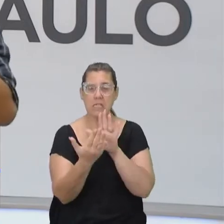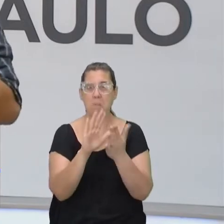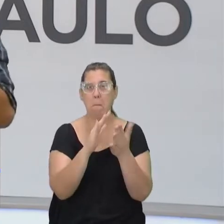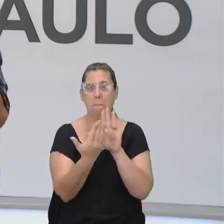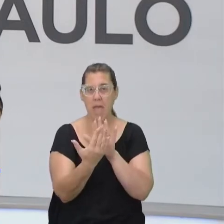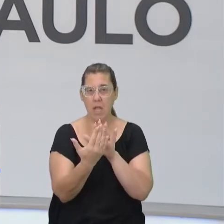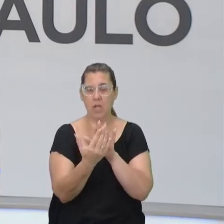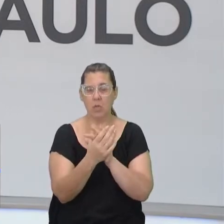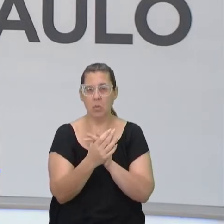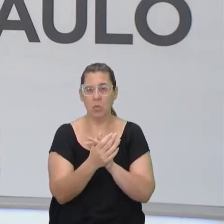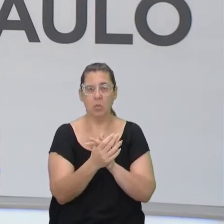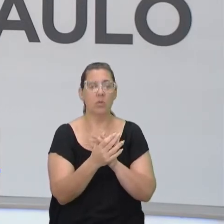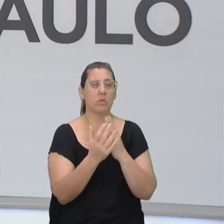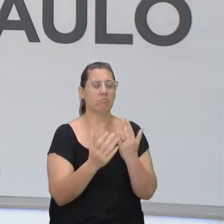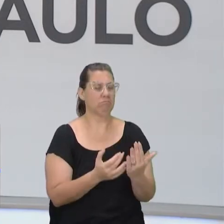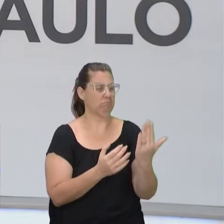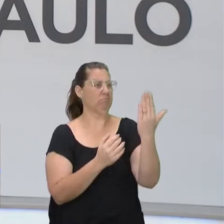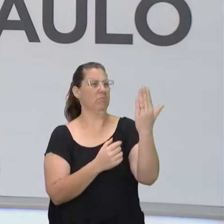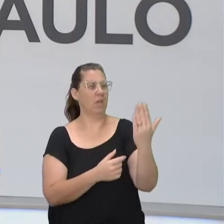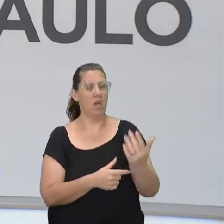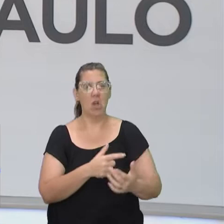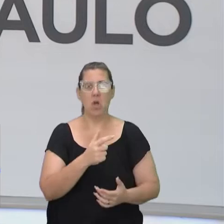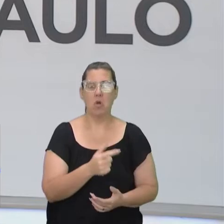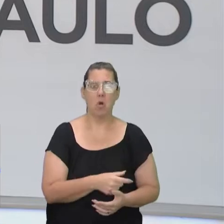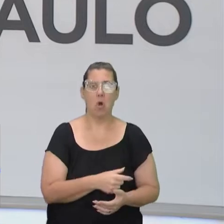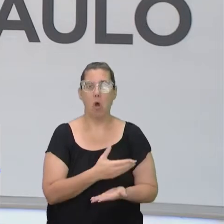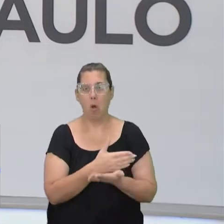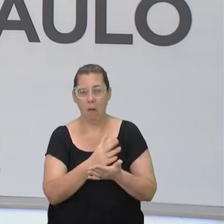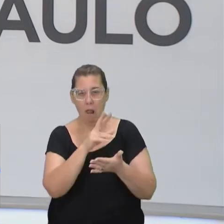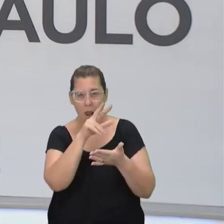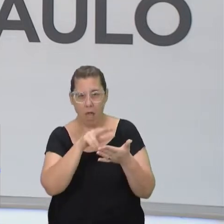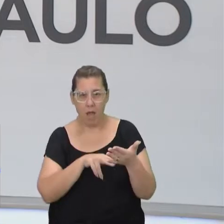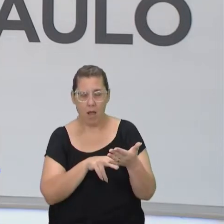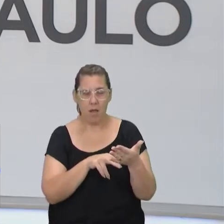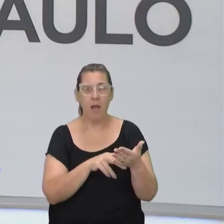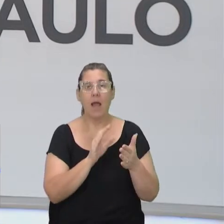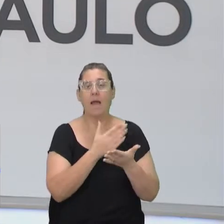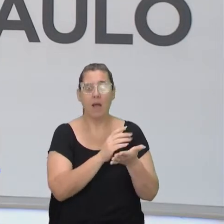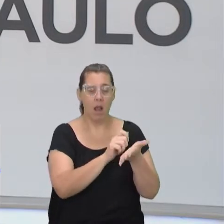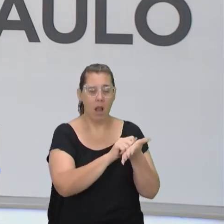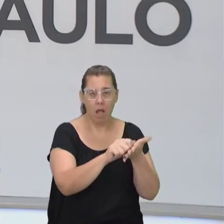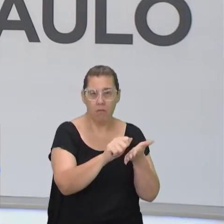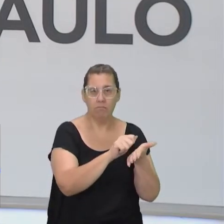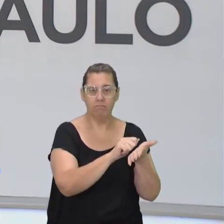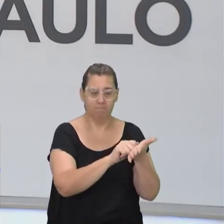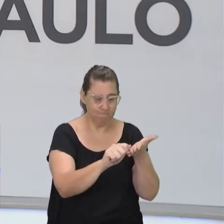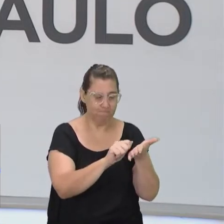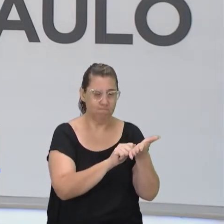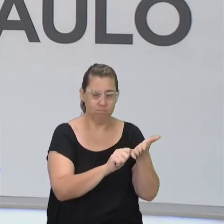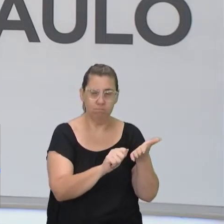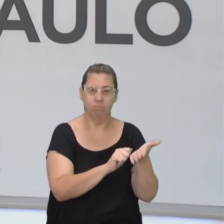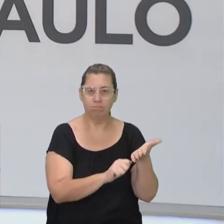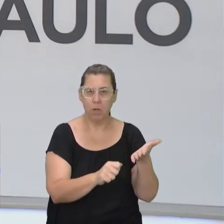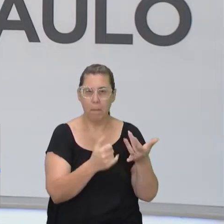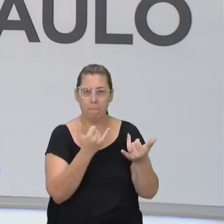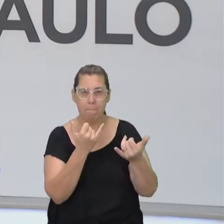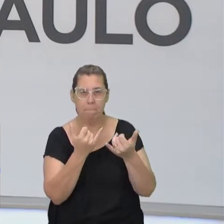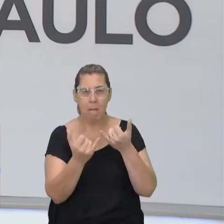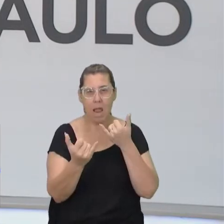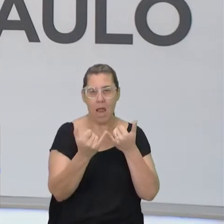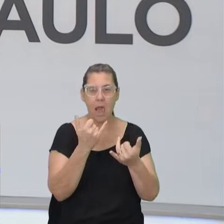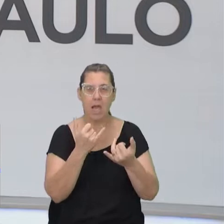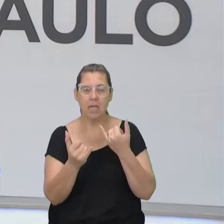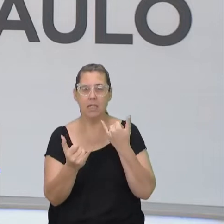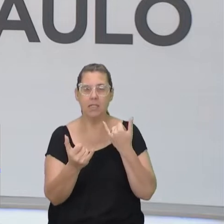comece a ler a partir dessas palavras espelho, grifando no texto as palavras que se parecem com a